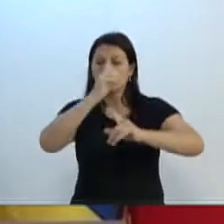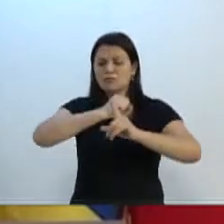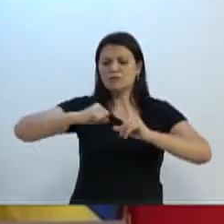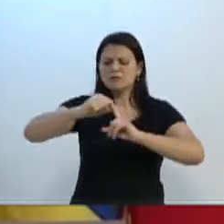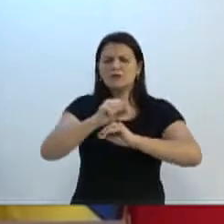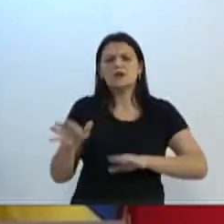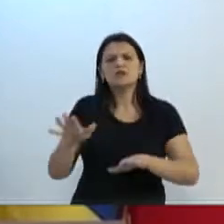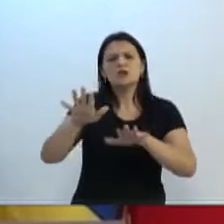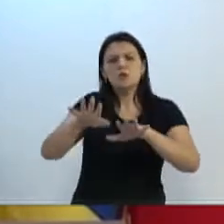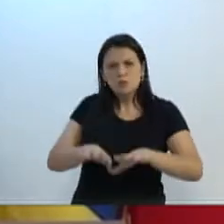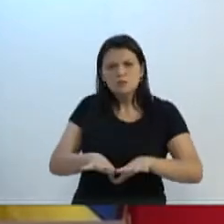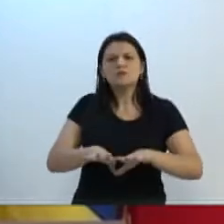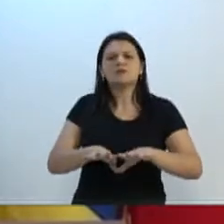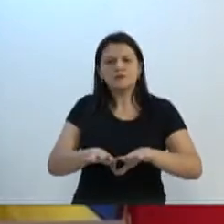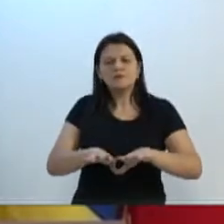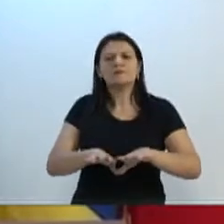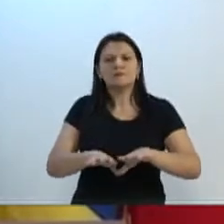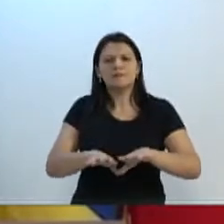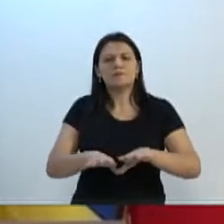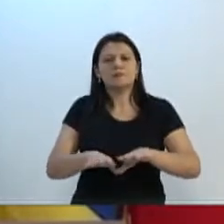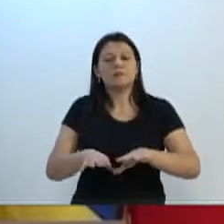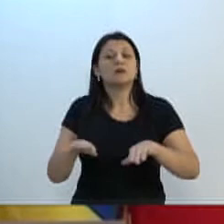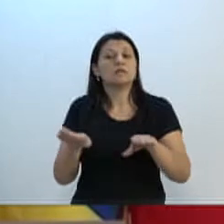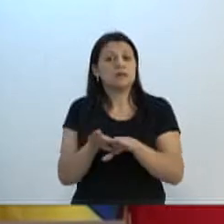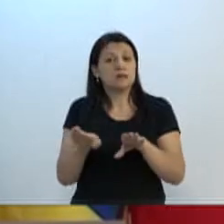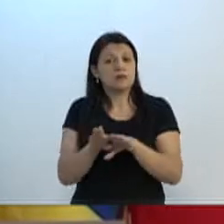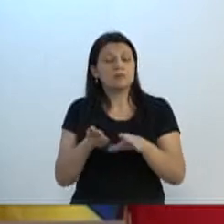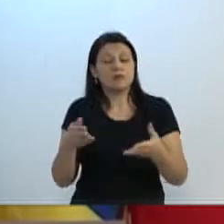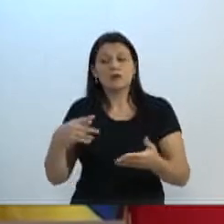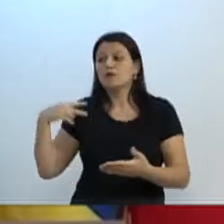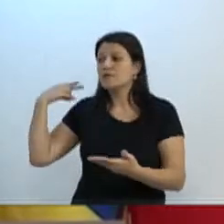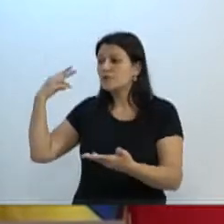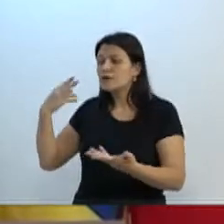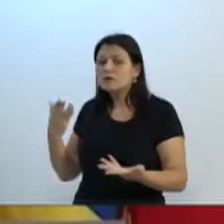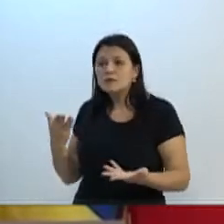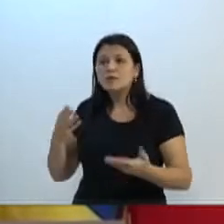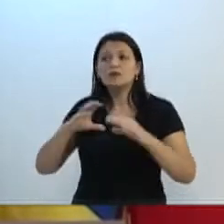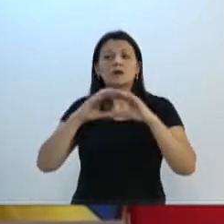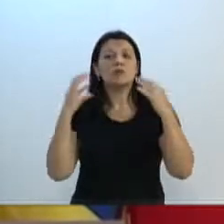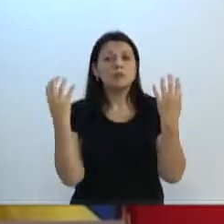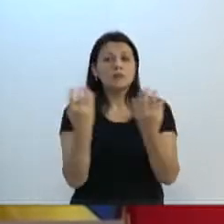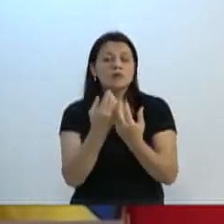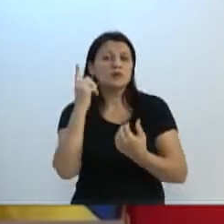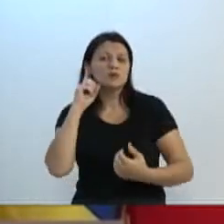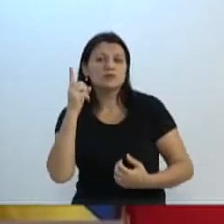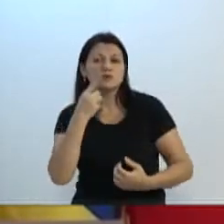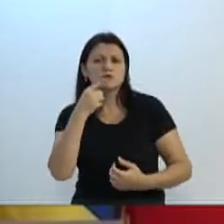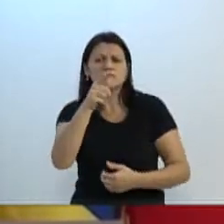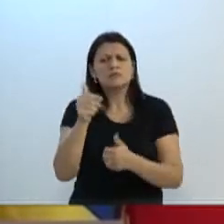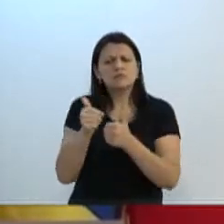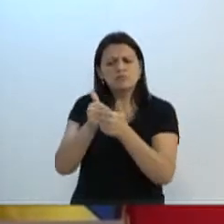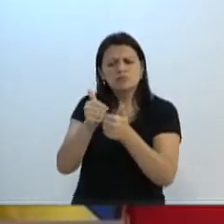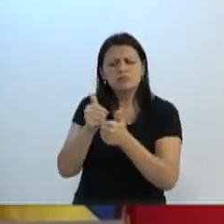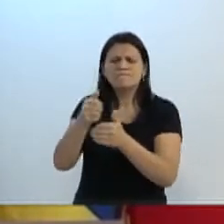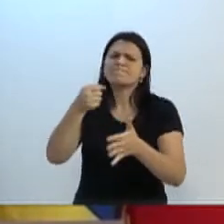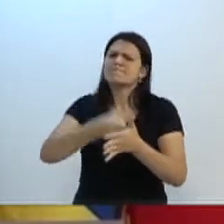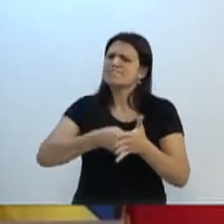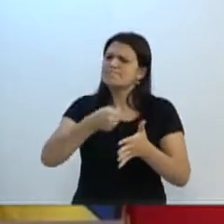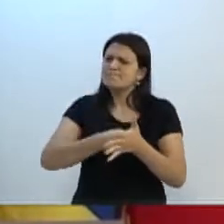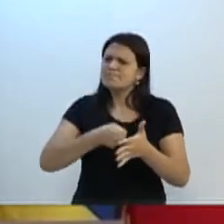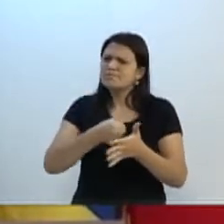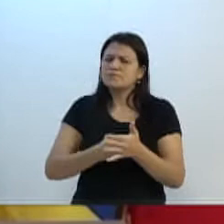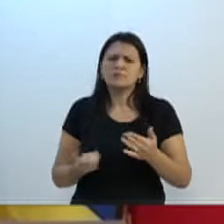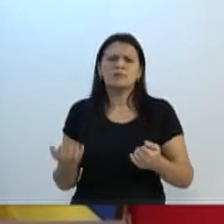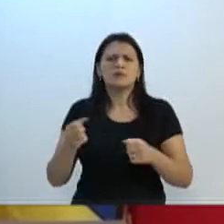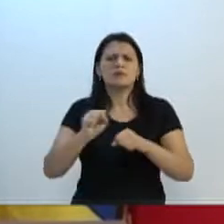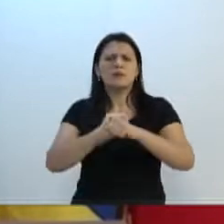de uma construção que considere aqui, vereadores, a comunidade surda. Vocês têm acompanhado a nossa luta, seja na pandemia,